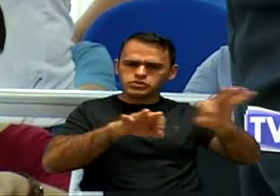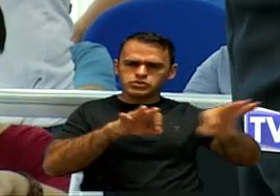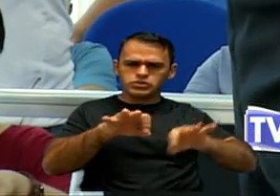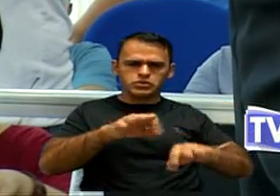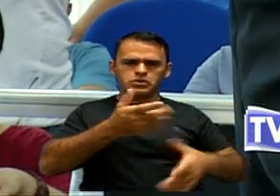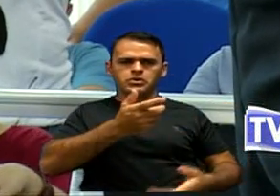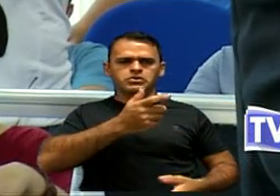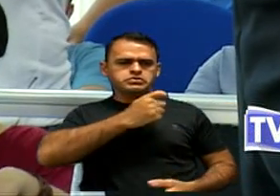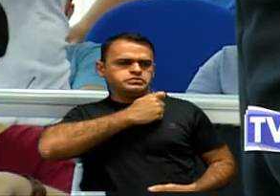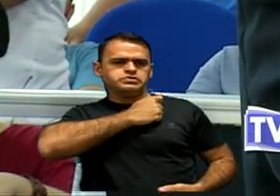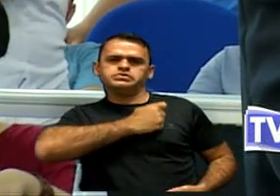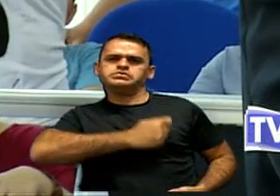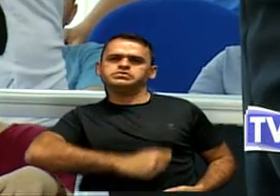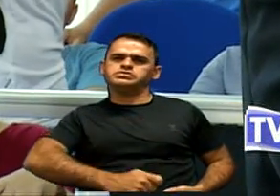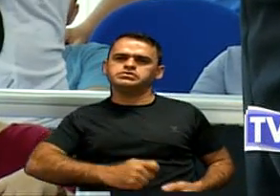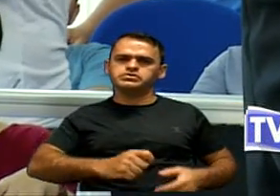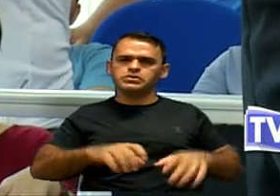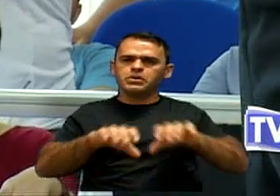esgoto.